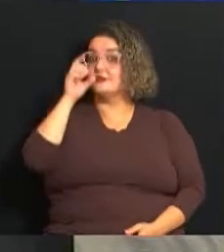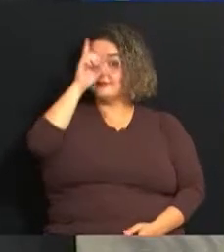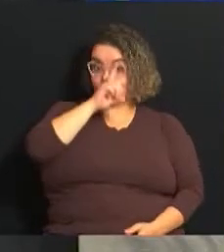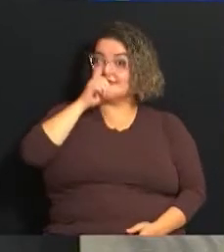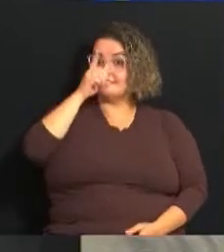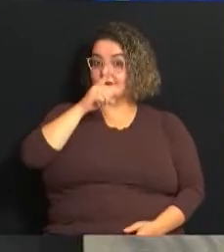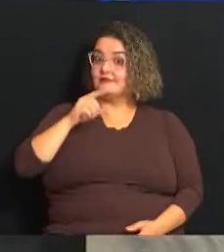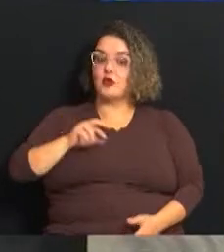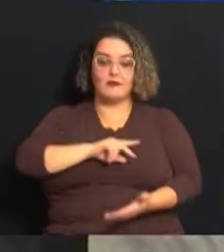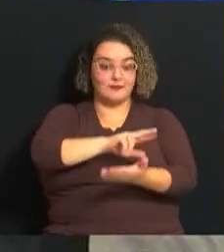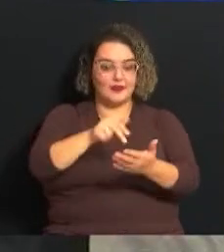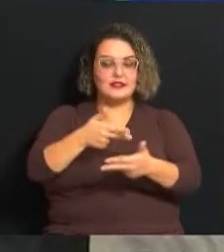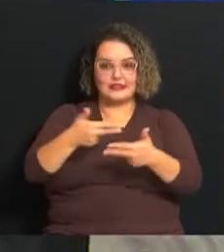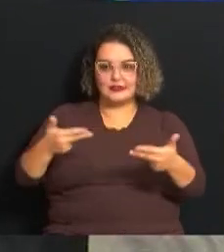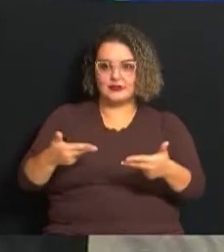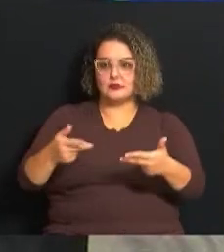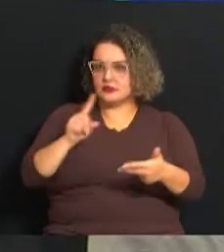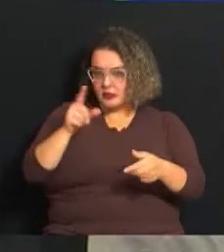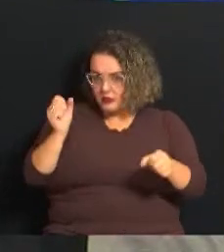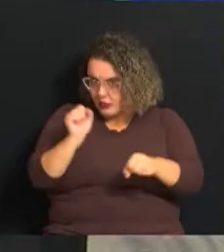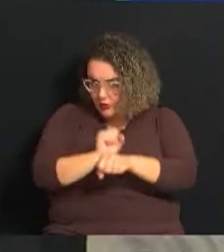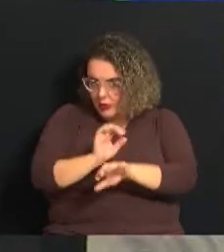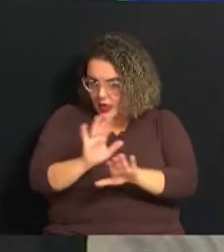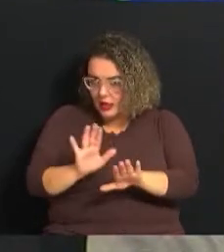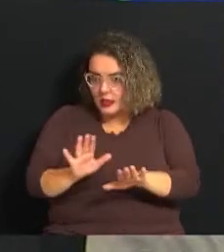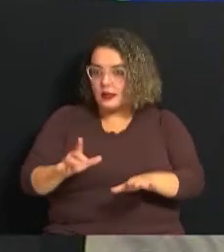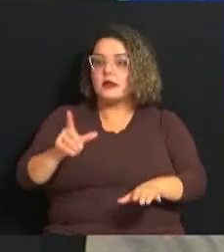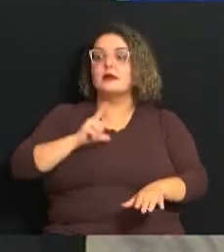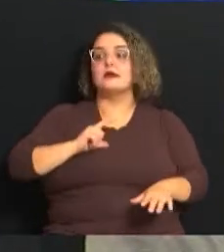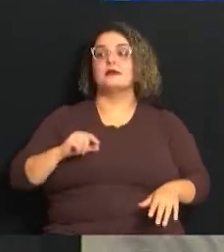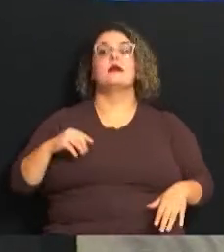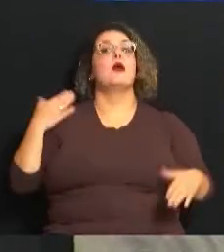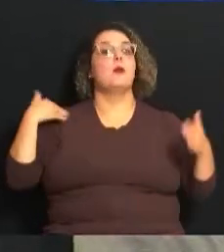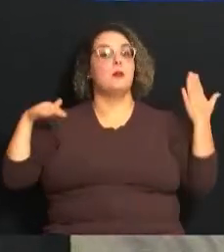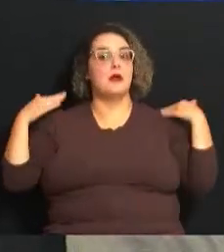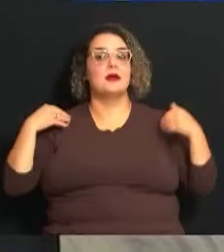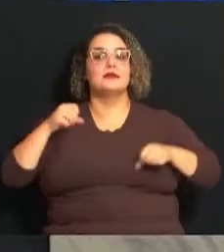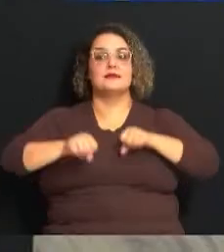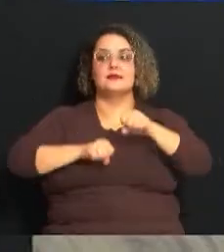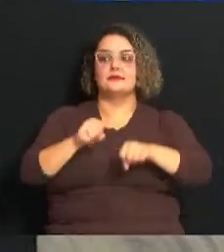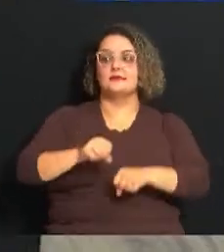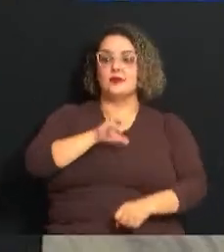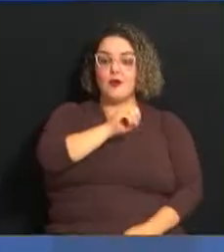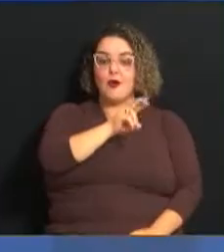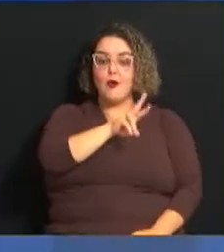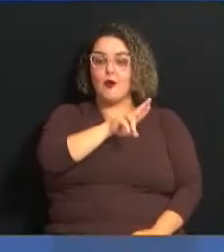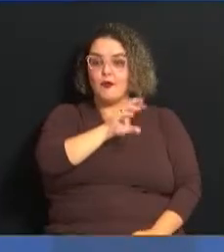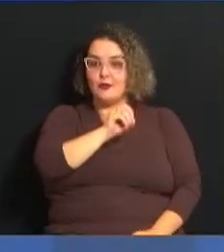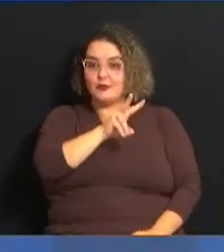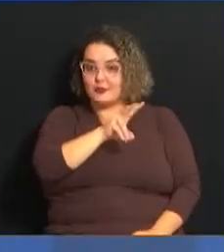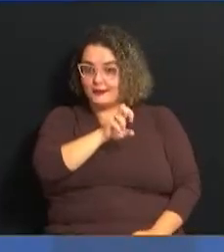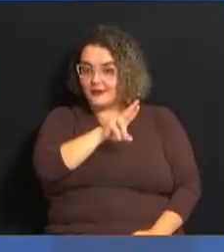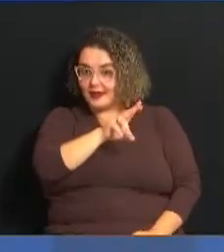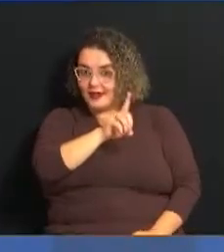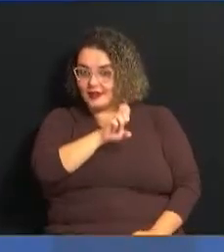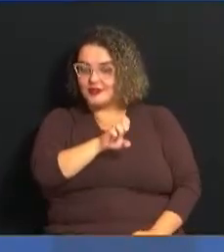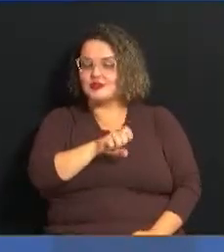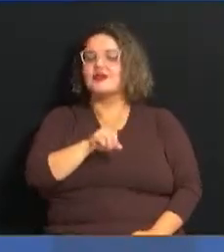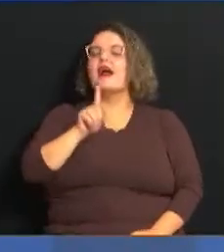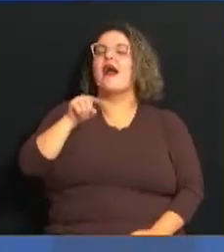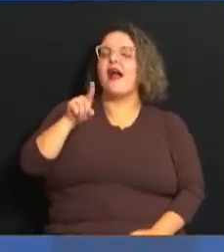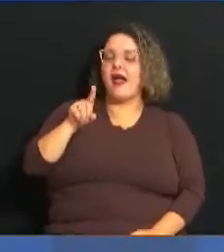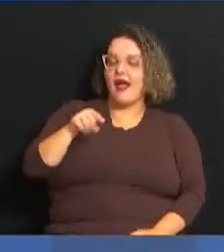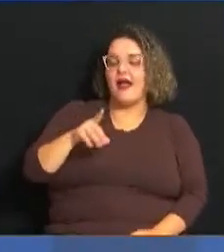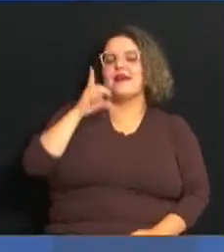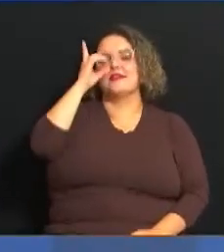cidade de Campinas e não para por aí não, porque tem passeio ciclístico no distrito do Ouro Verde. Isso, no domingo a gente tem esse